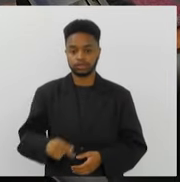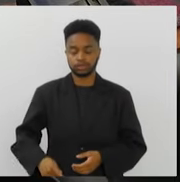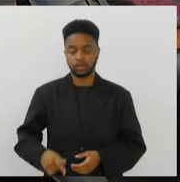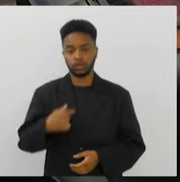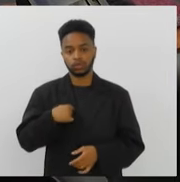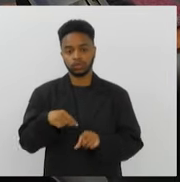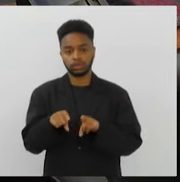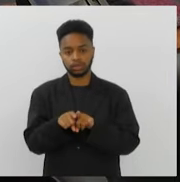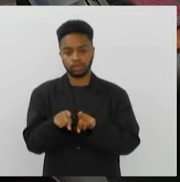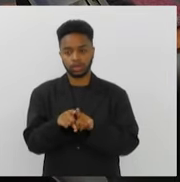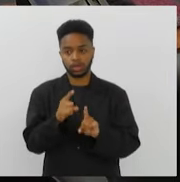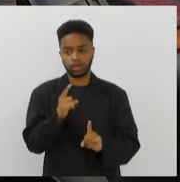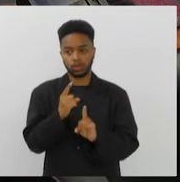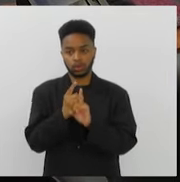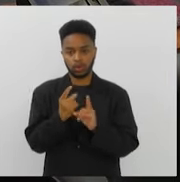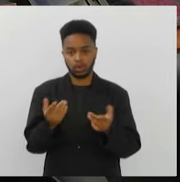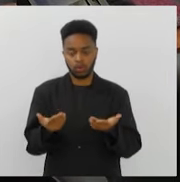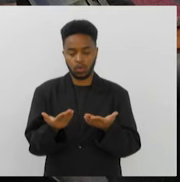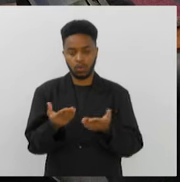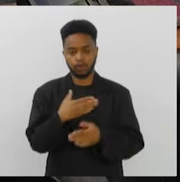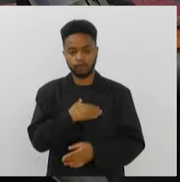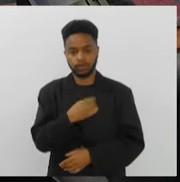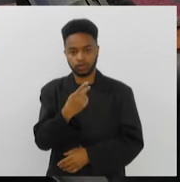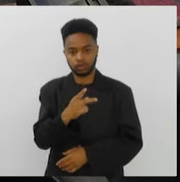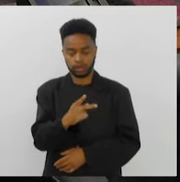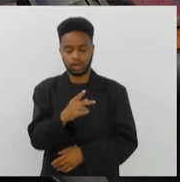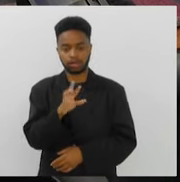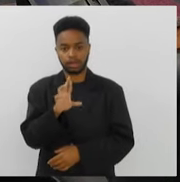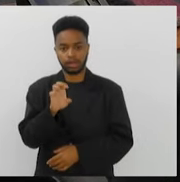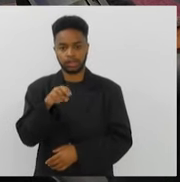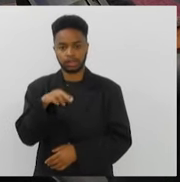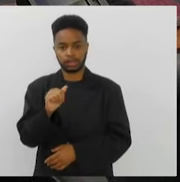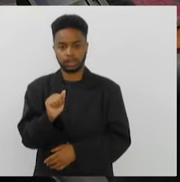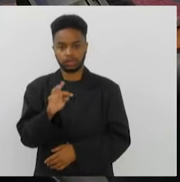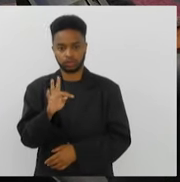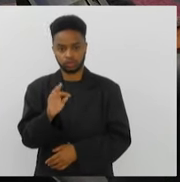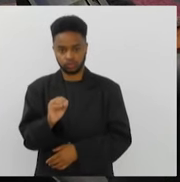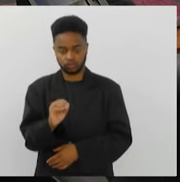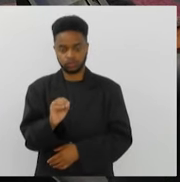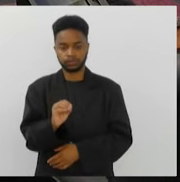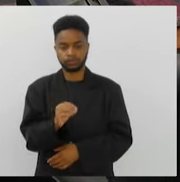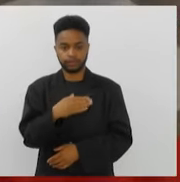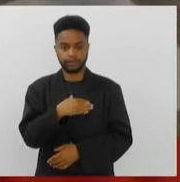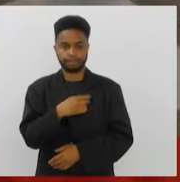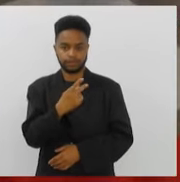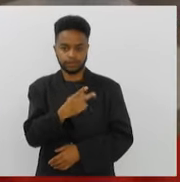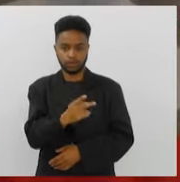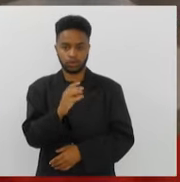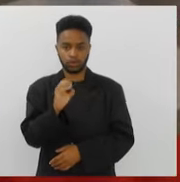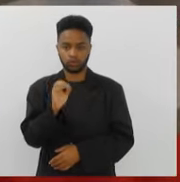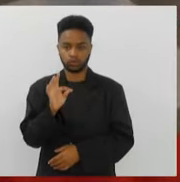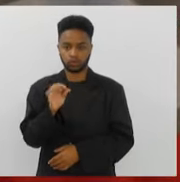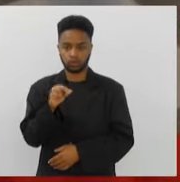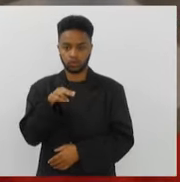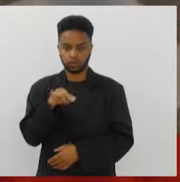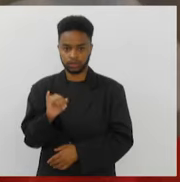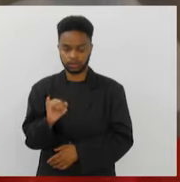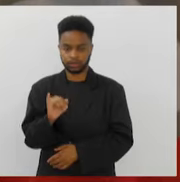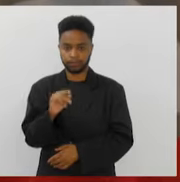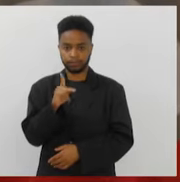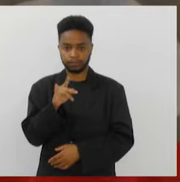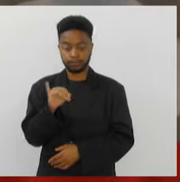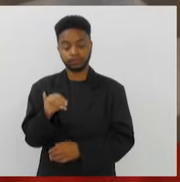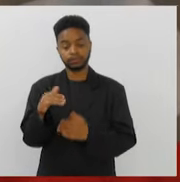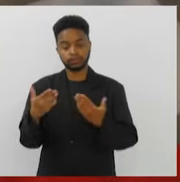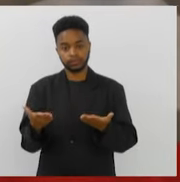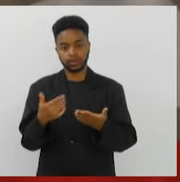também de encontrar aqui o Renato, o filho, né, do nosso queridíssimo Otônio de Paula Pai. Então, é